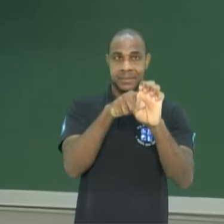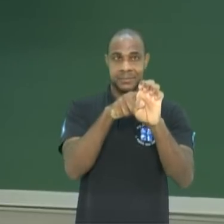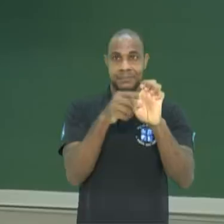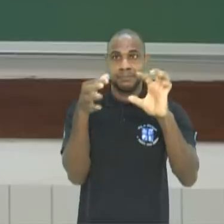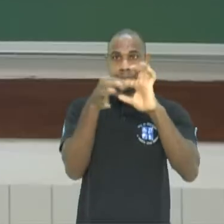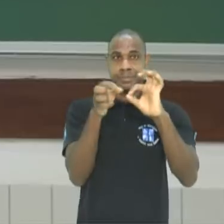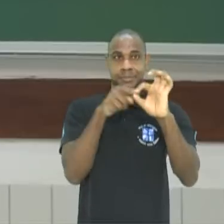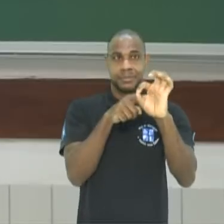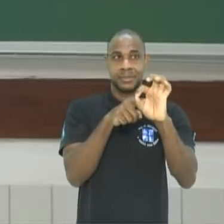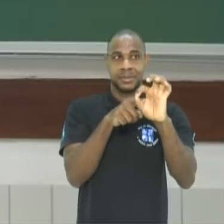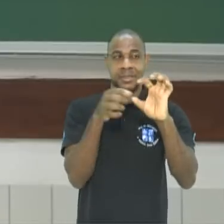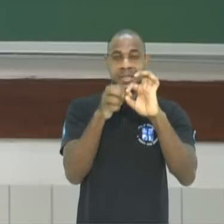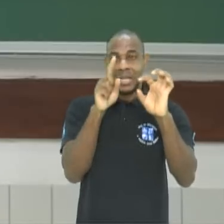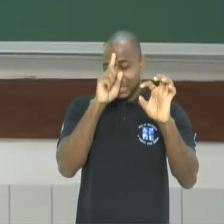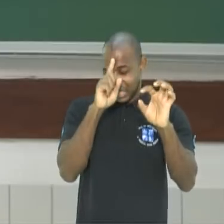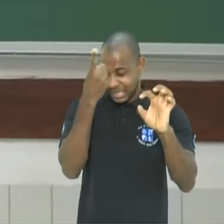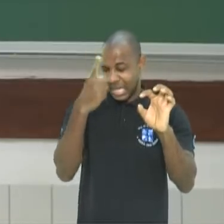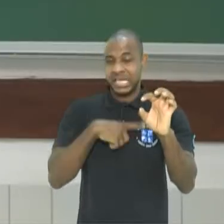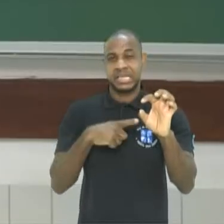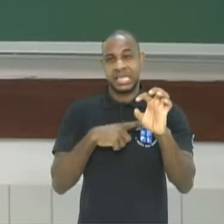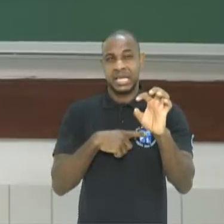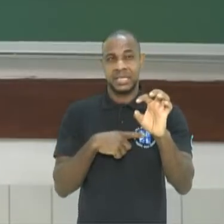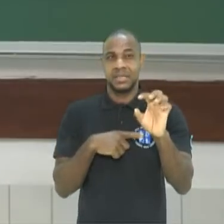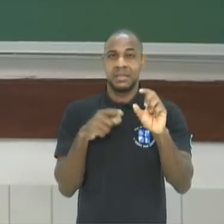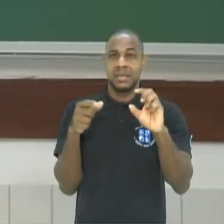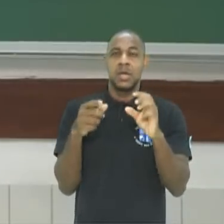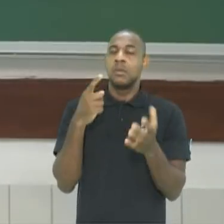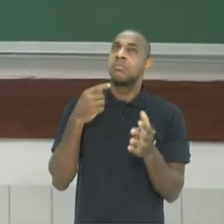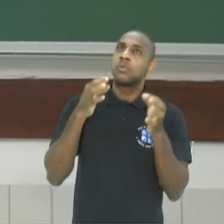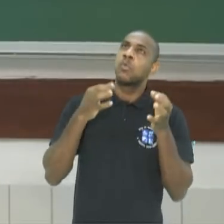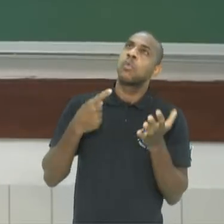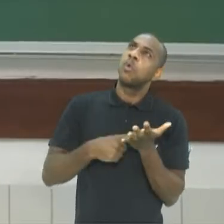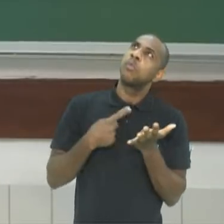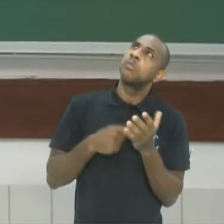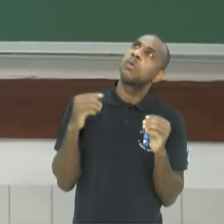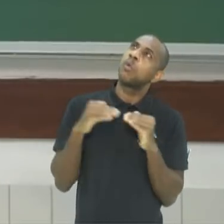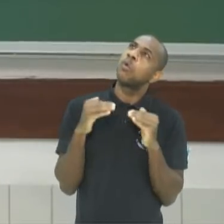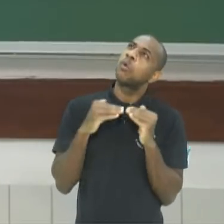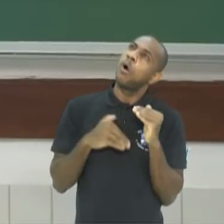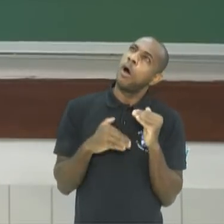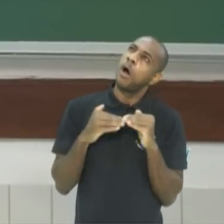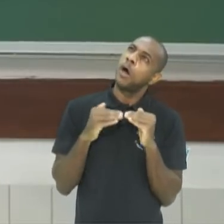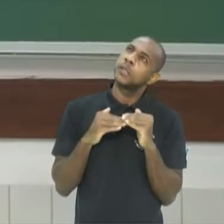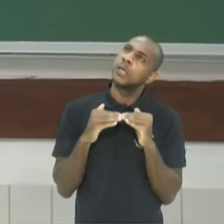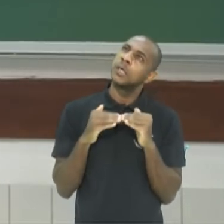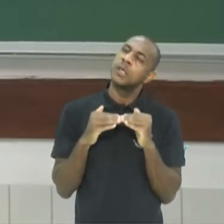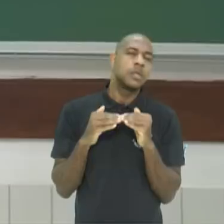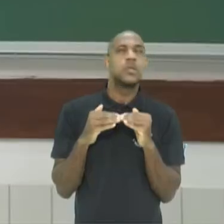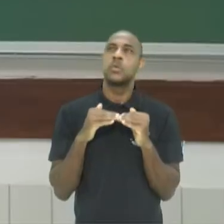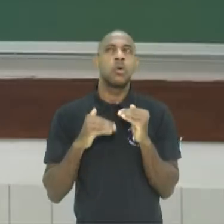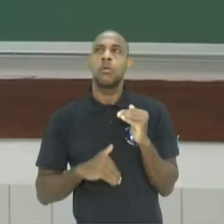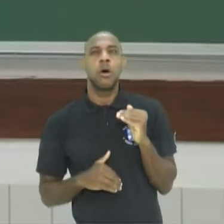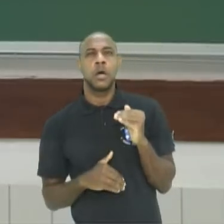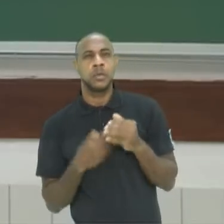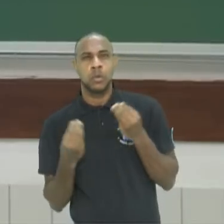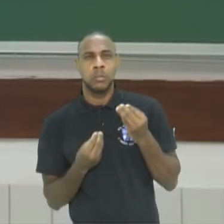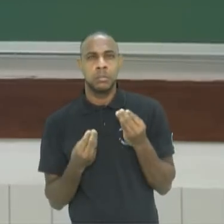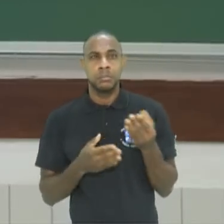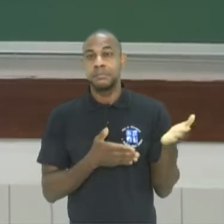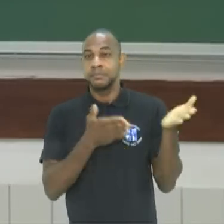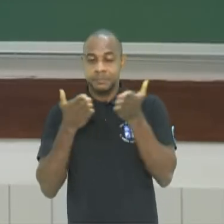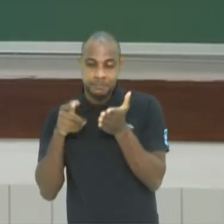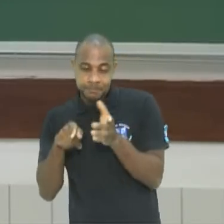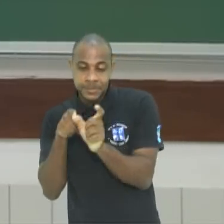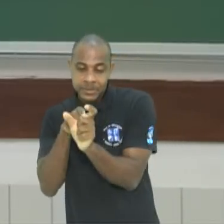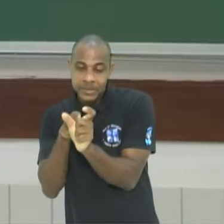tema. Essa tese, essa ideia que eu tenho, né? Concordo ou não concordo? Não basta. Eu vou ter que fazer o quê? Criar os